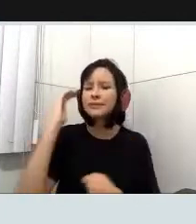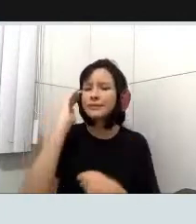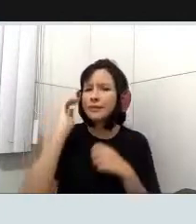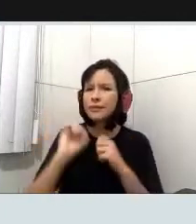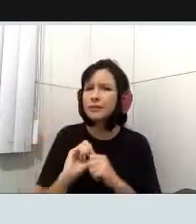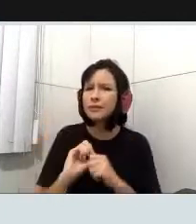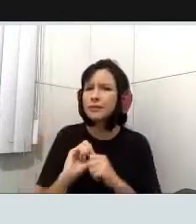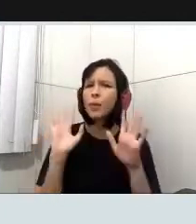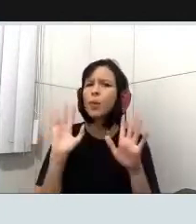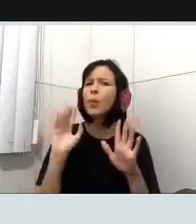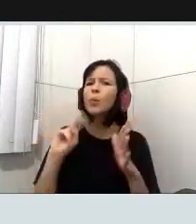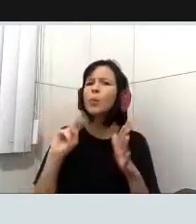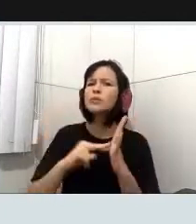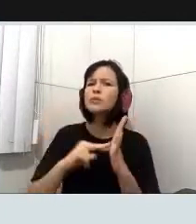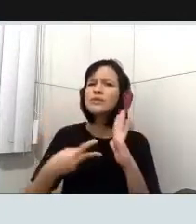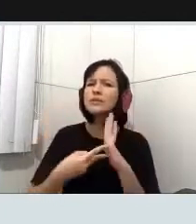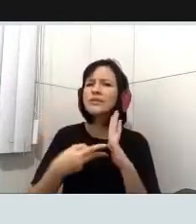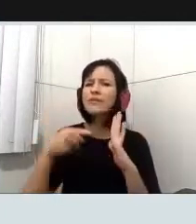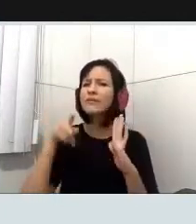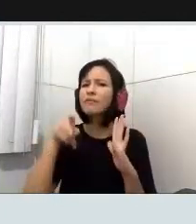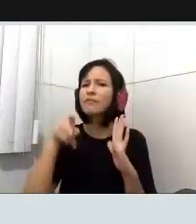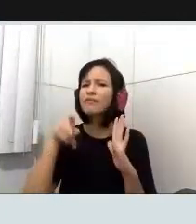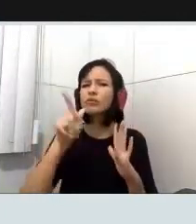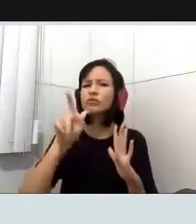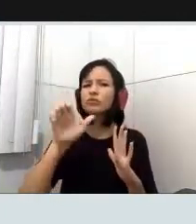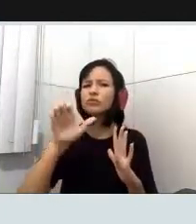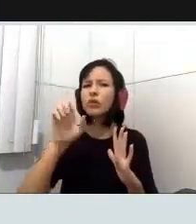essa geometria.